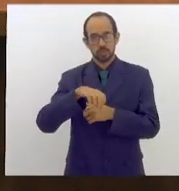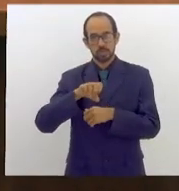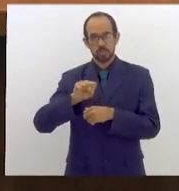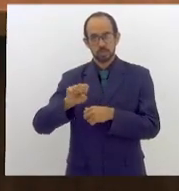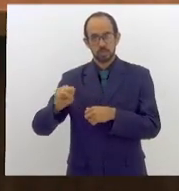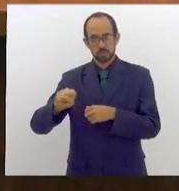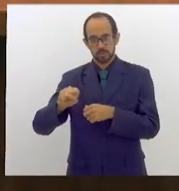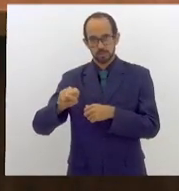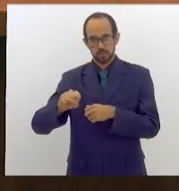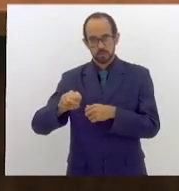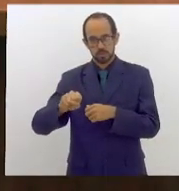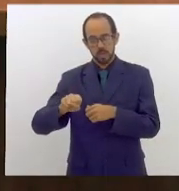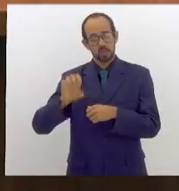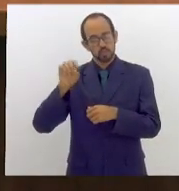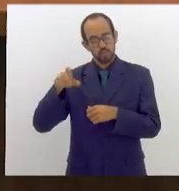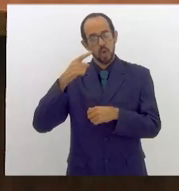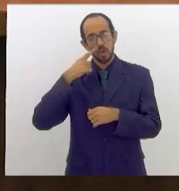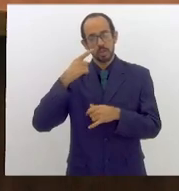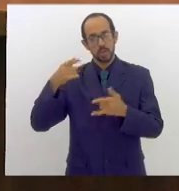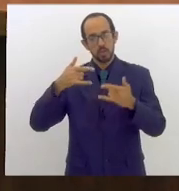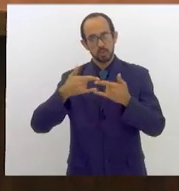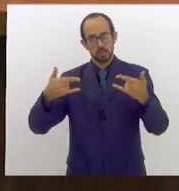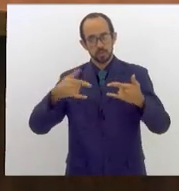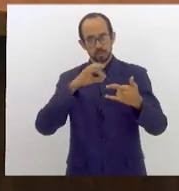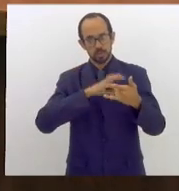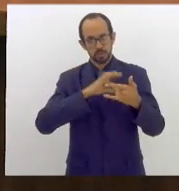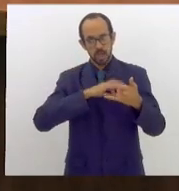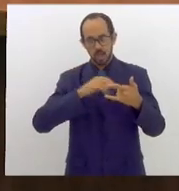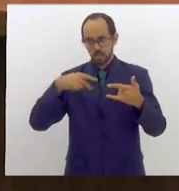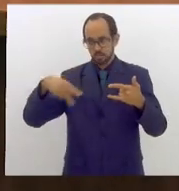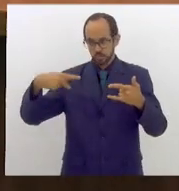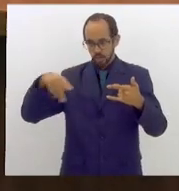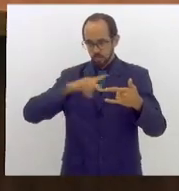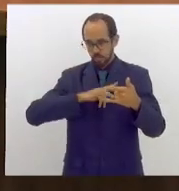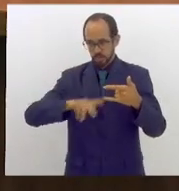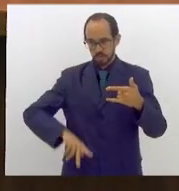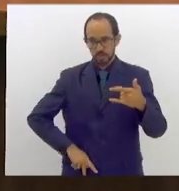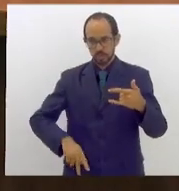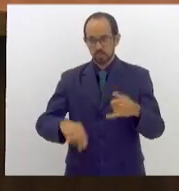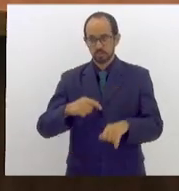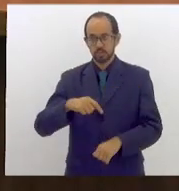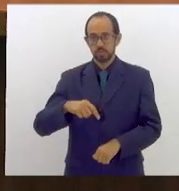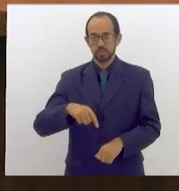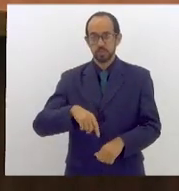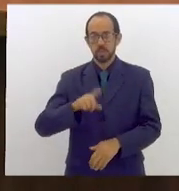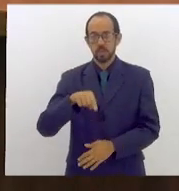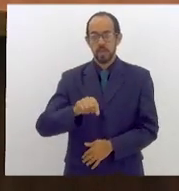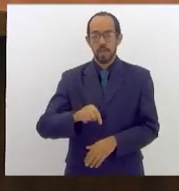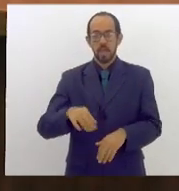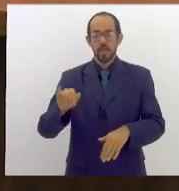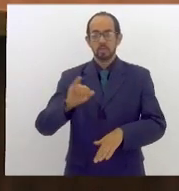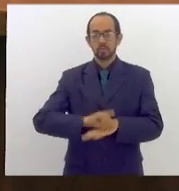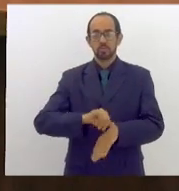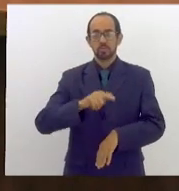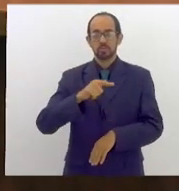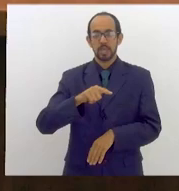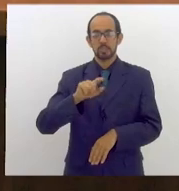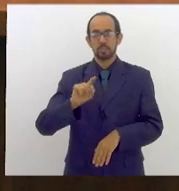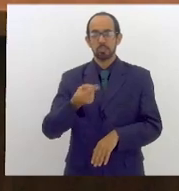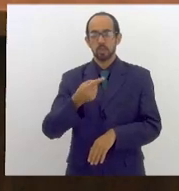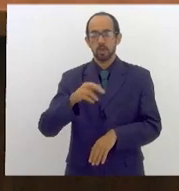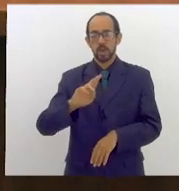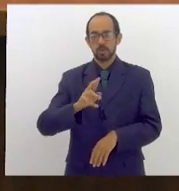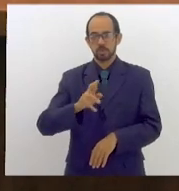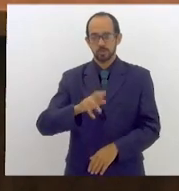só vê o seu contracheque o senhor desconta sobre 7 mil reais por via de